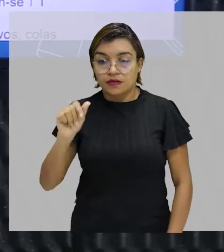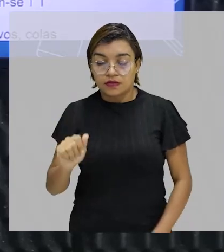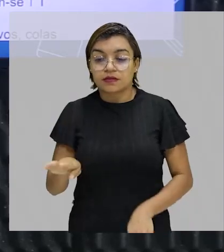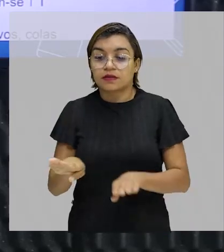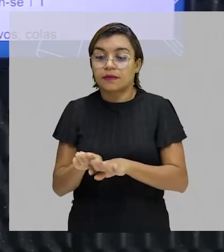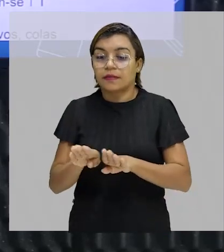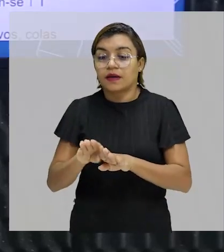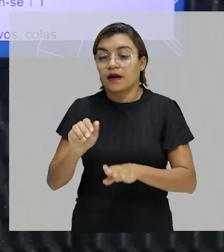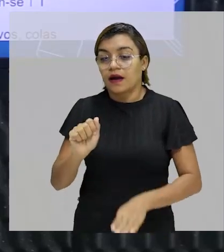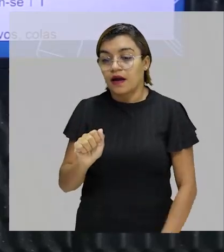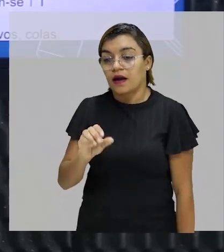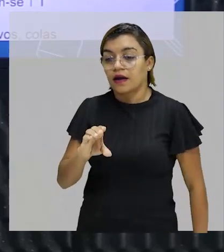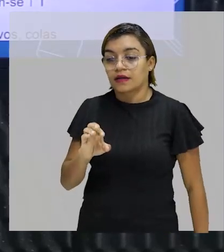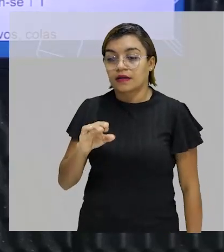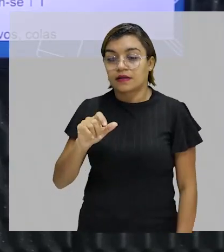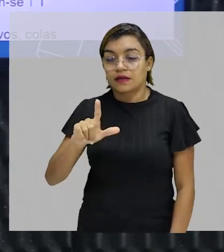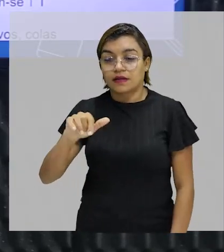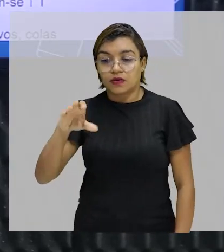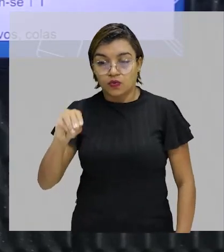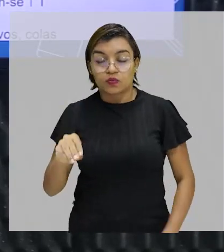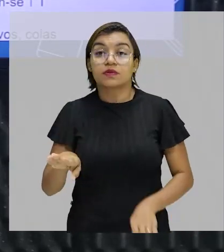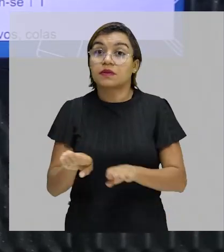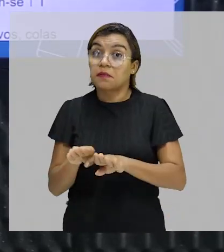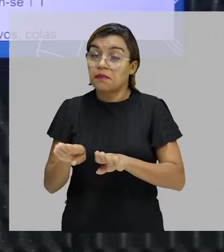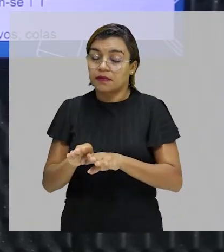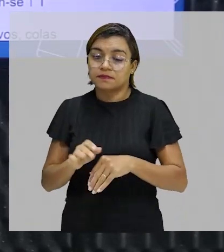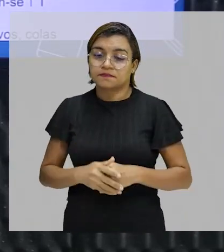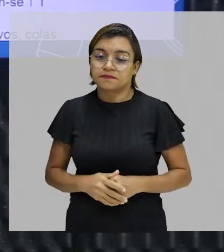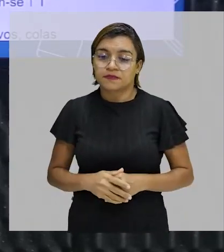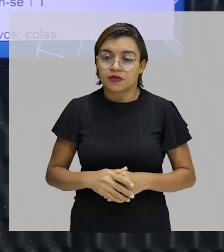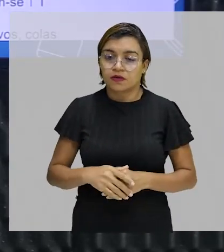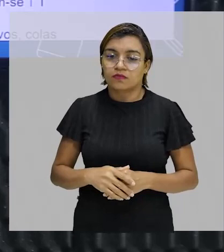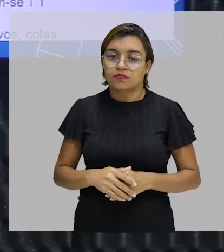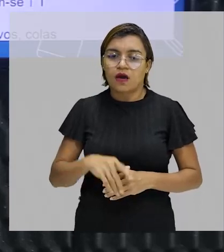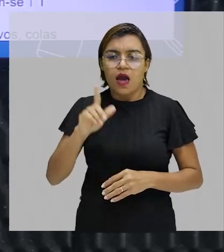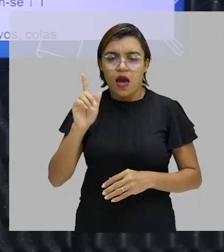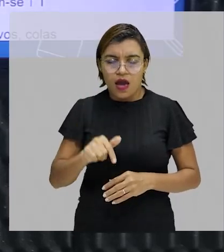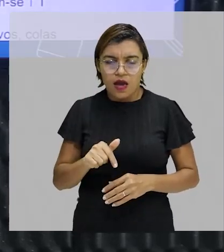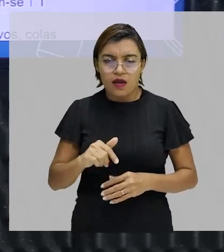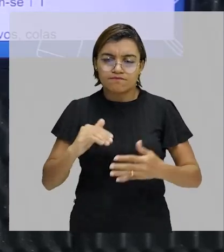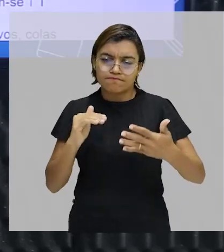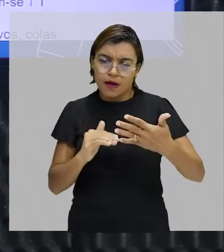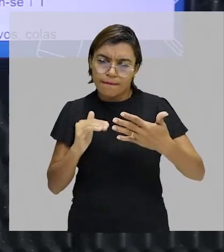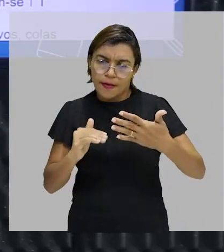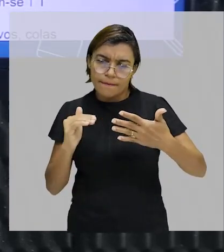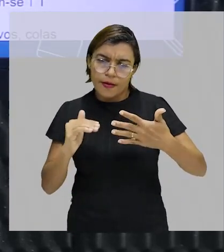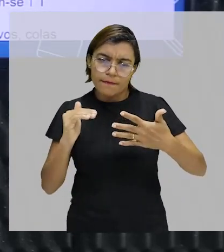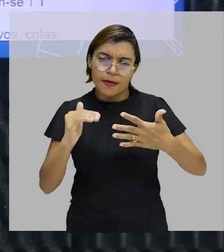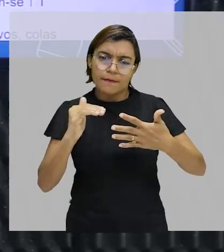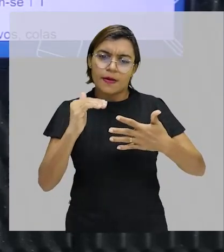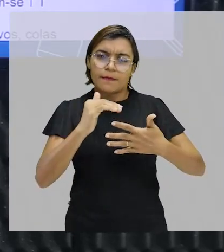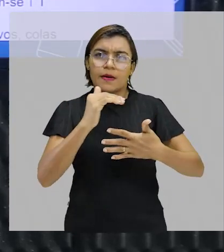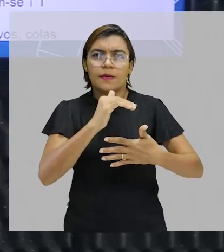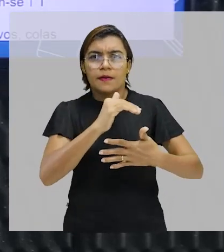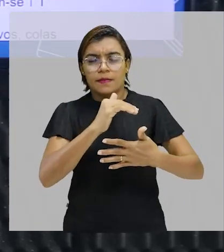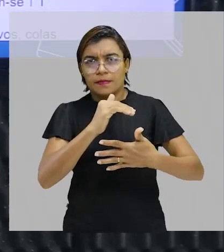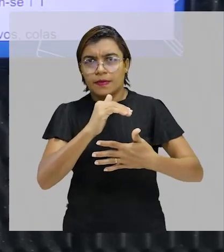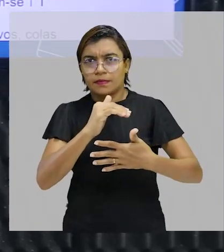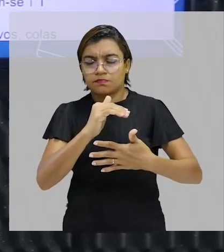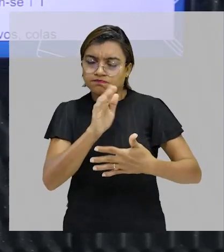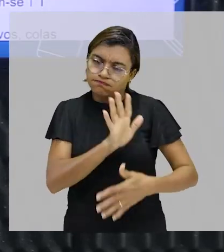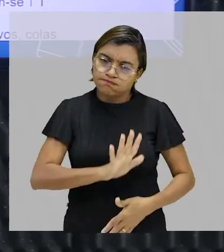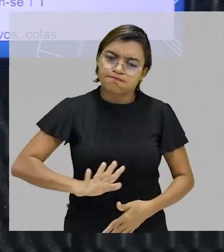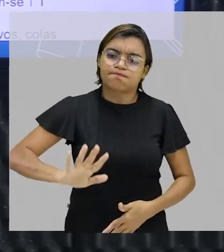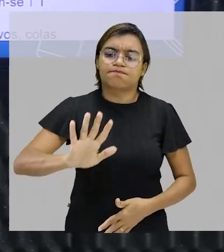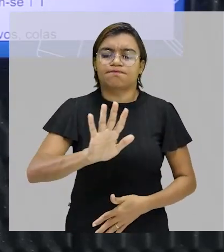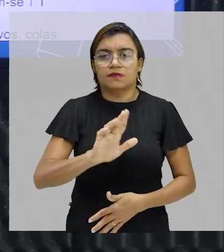polímeros, estamos falando dessa grande classe e ela é bem ampla, né? E